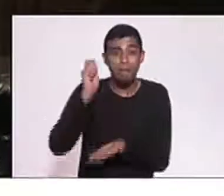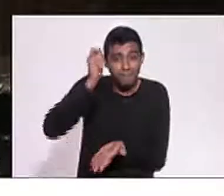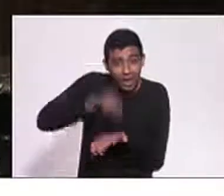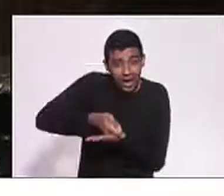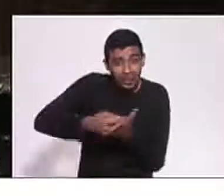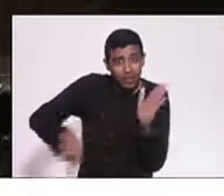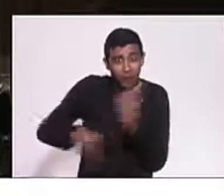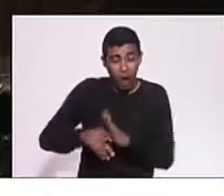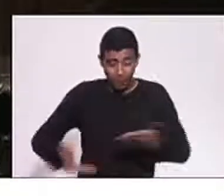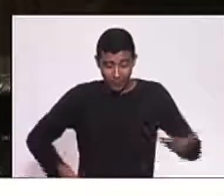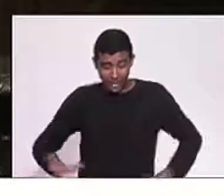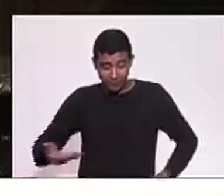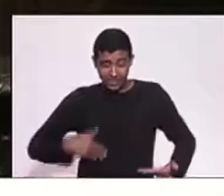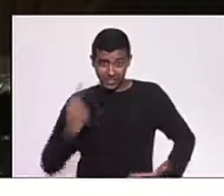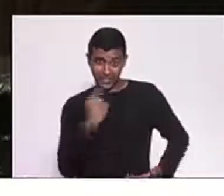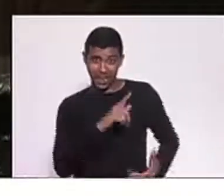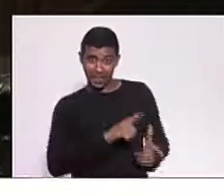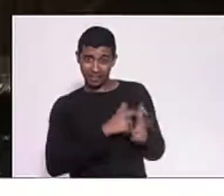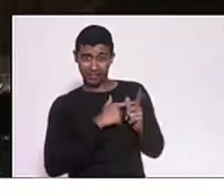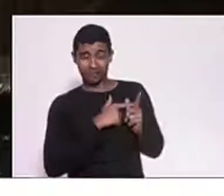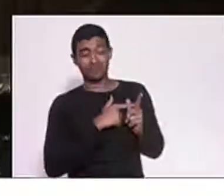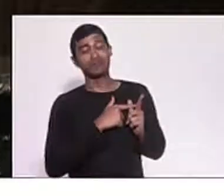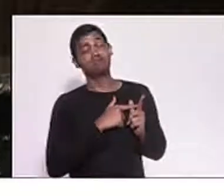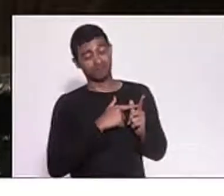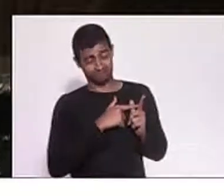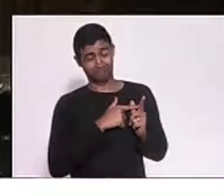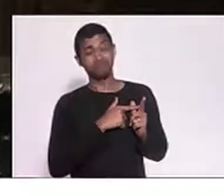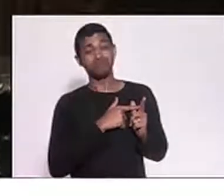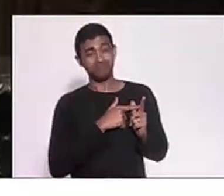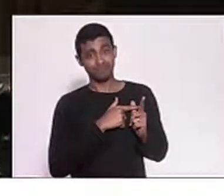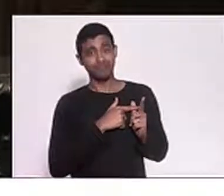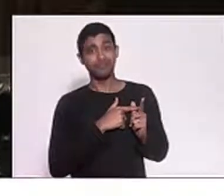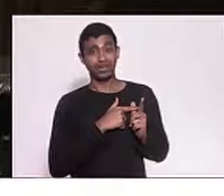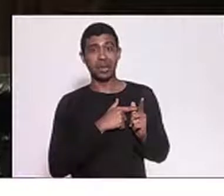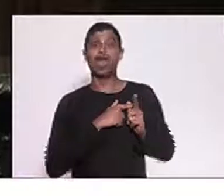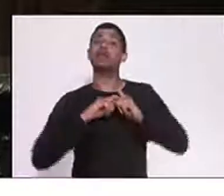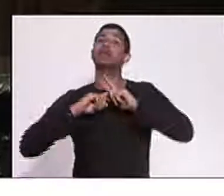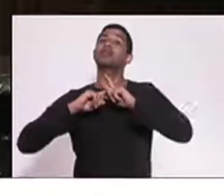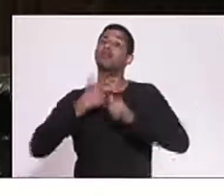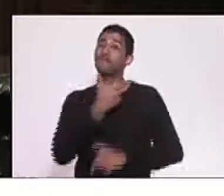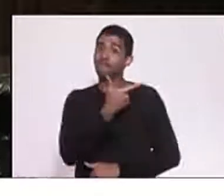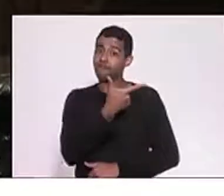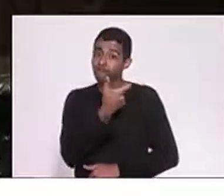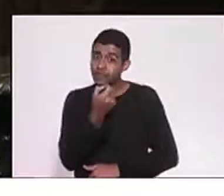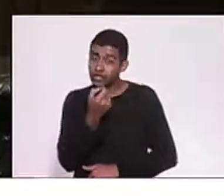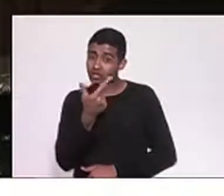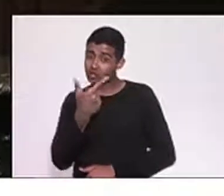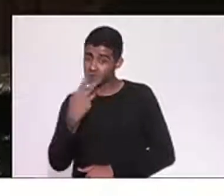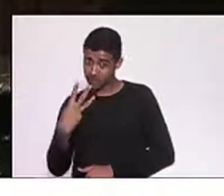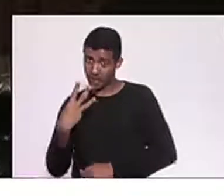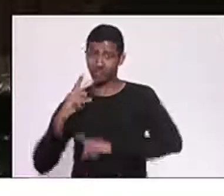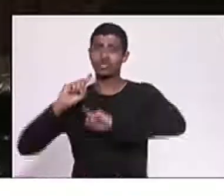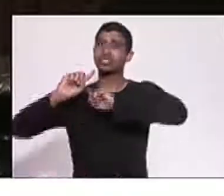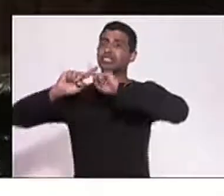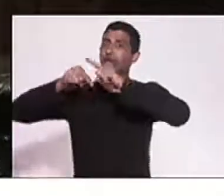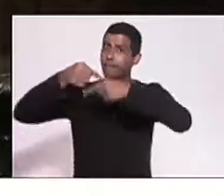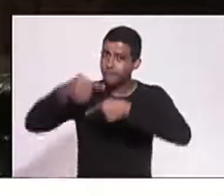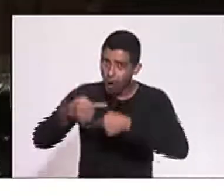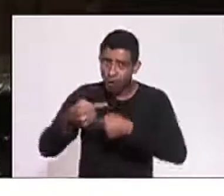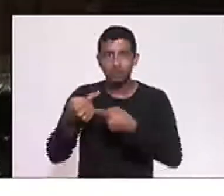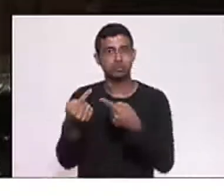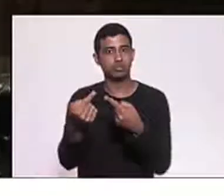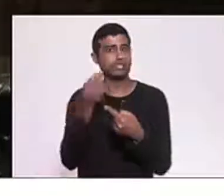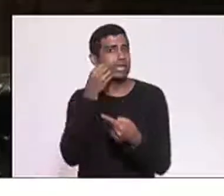do serviço da dívida para depois de 2023,